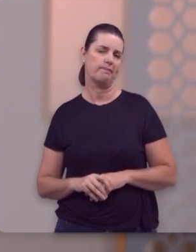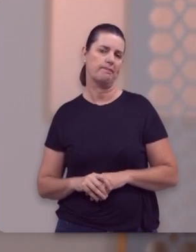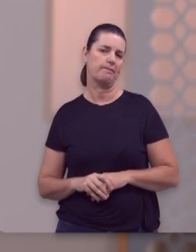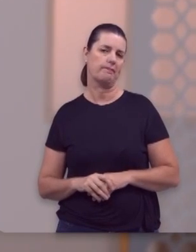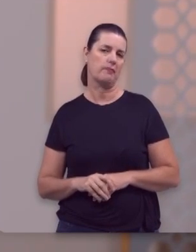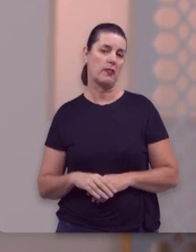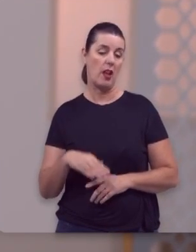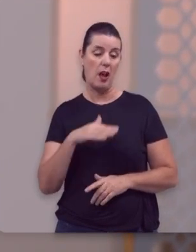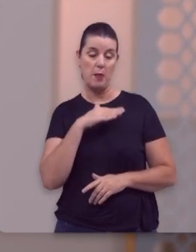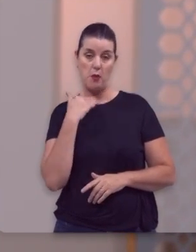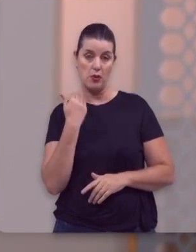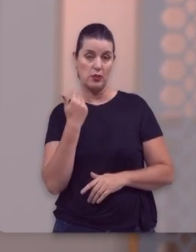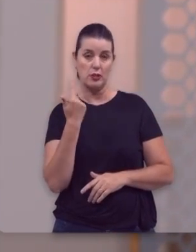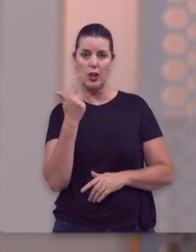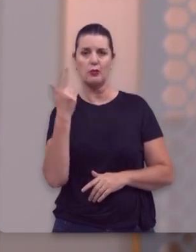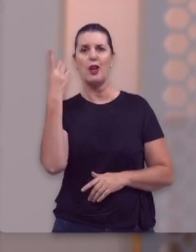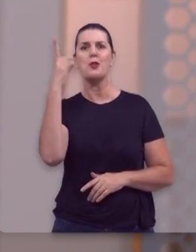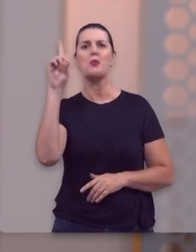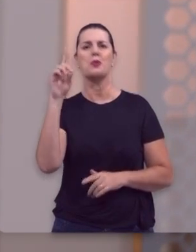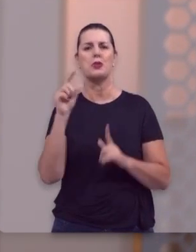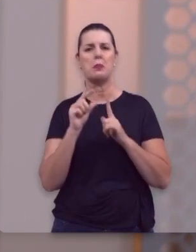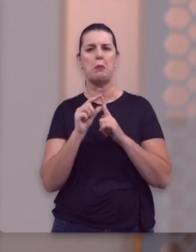A morte não tem mais a última palavra.